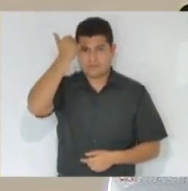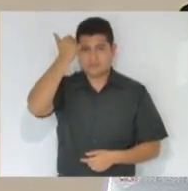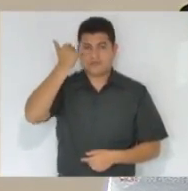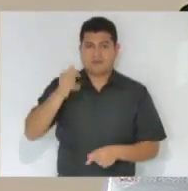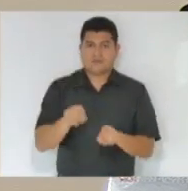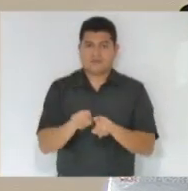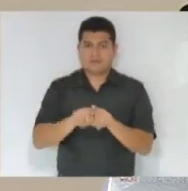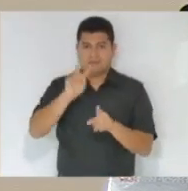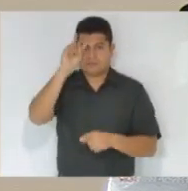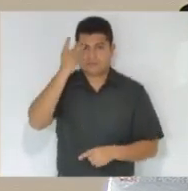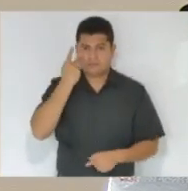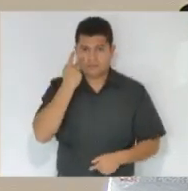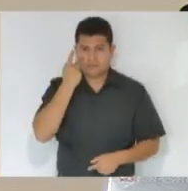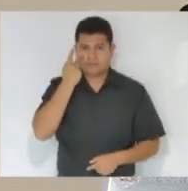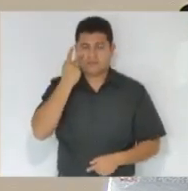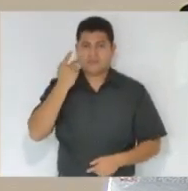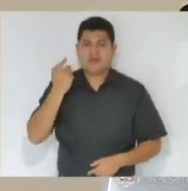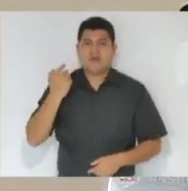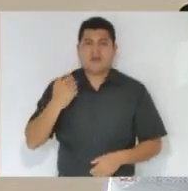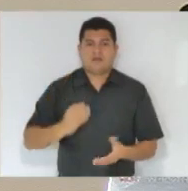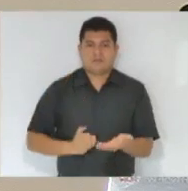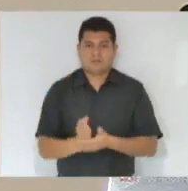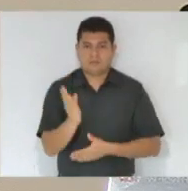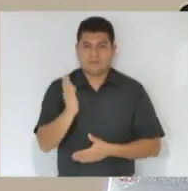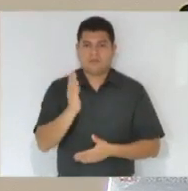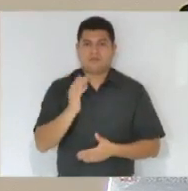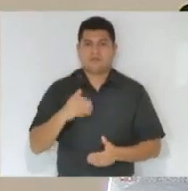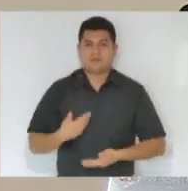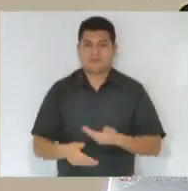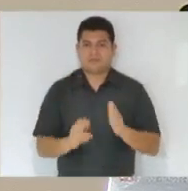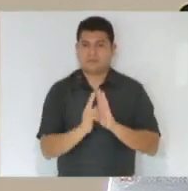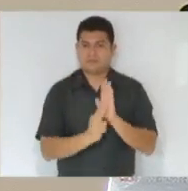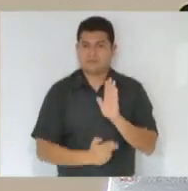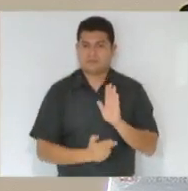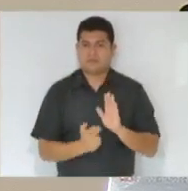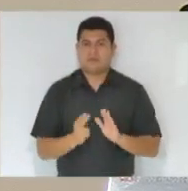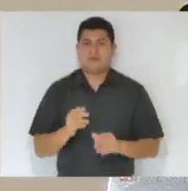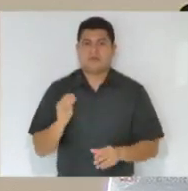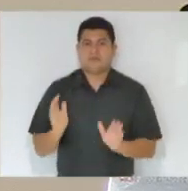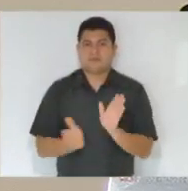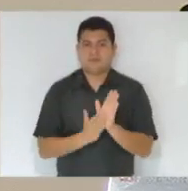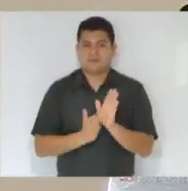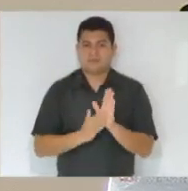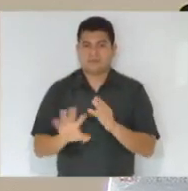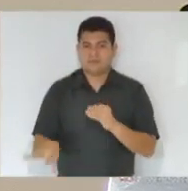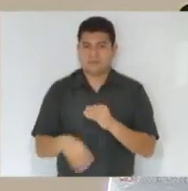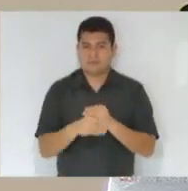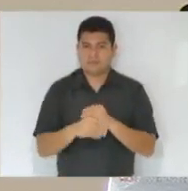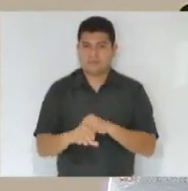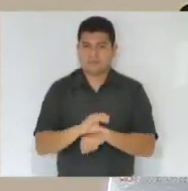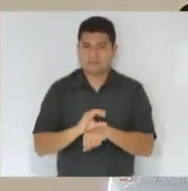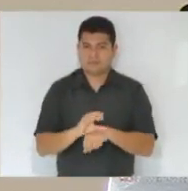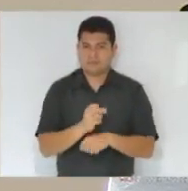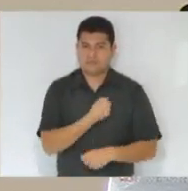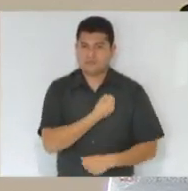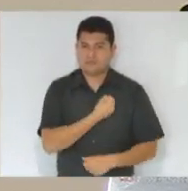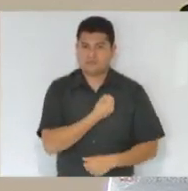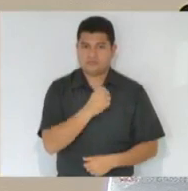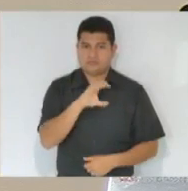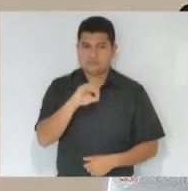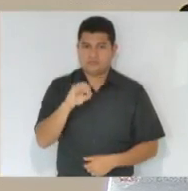Obos, foi aprovada pelo processo nominal em primeiro turno a proposta de emenda à Constituição número